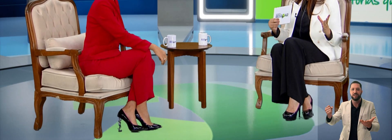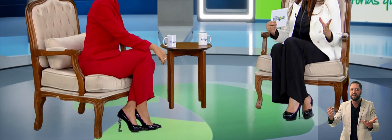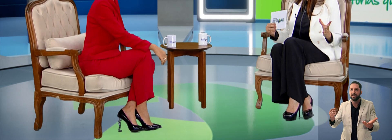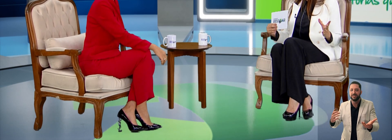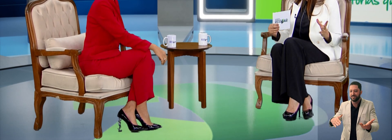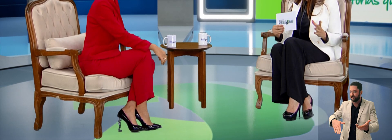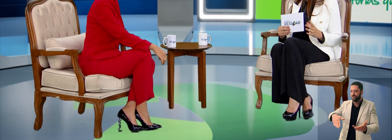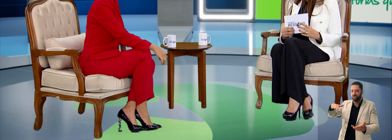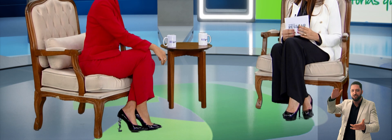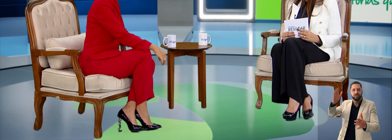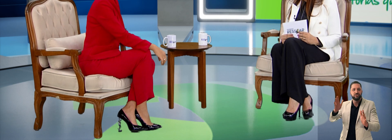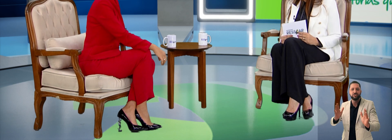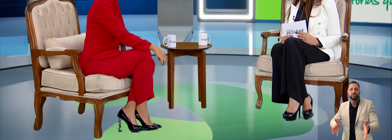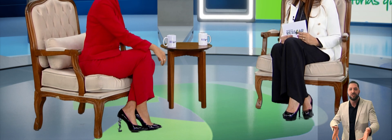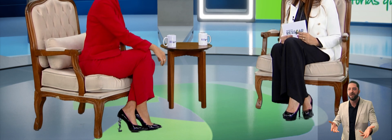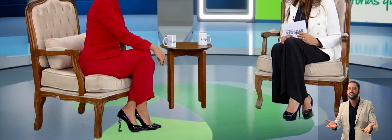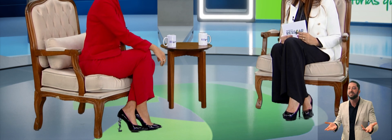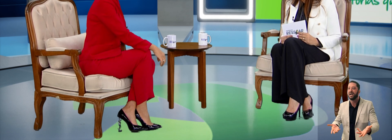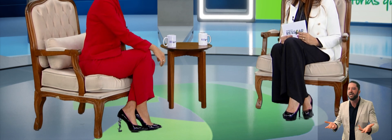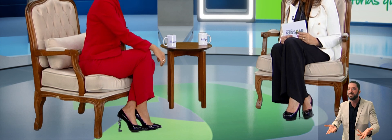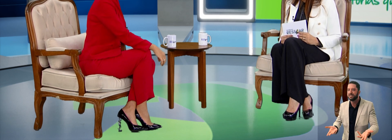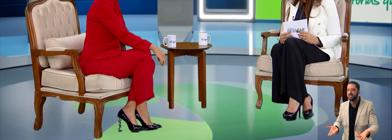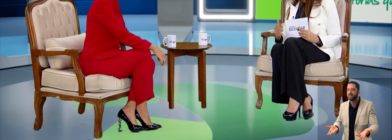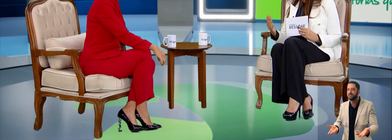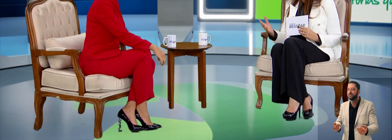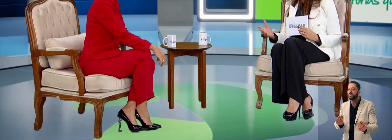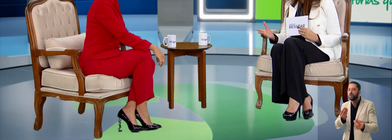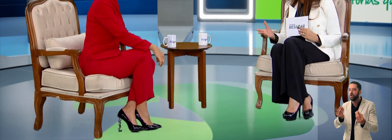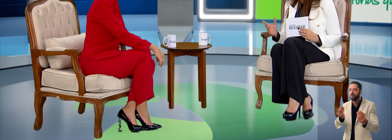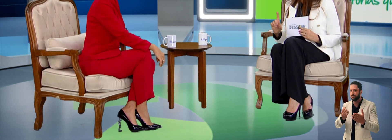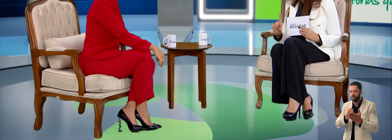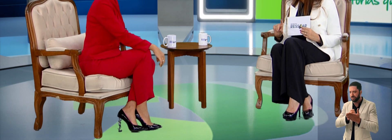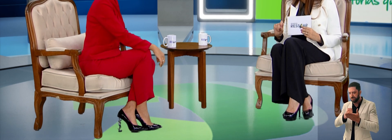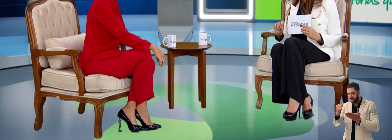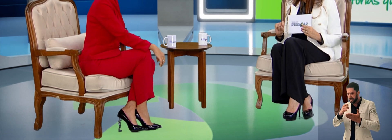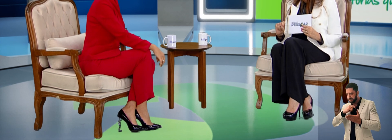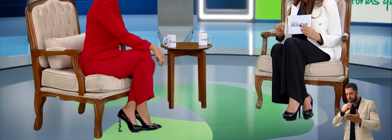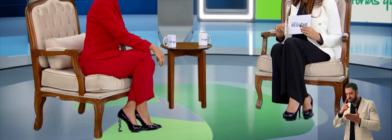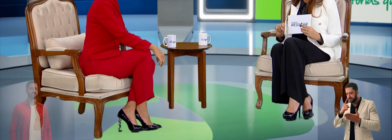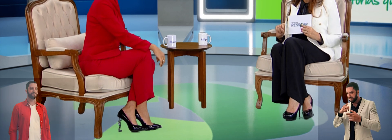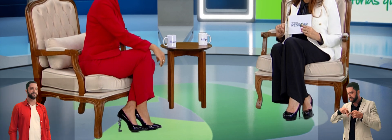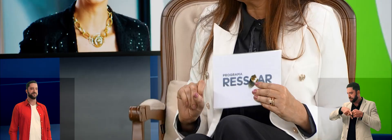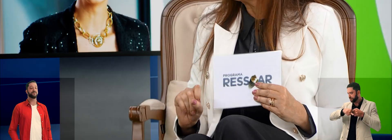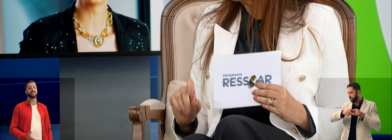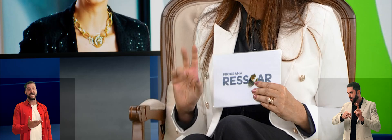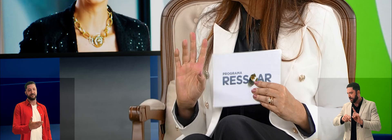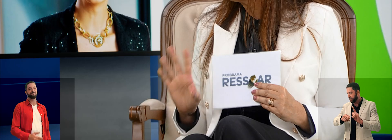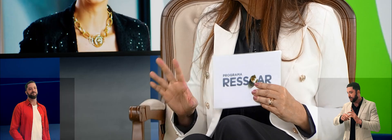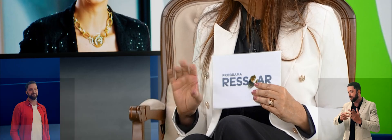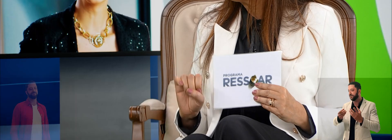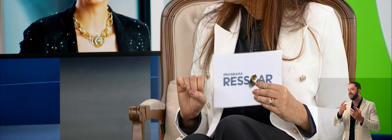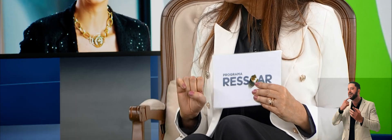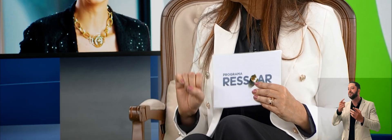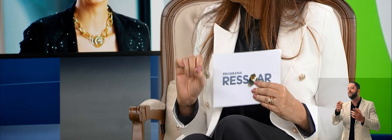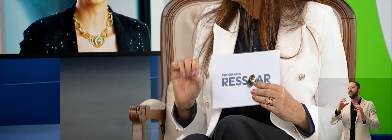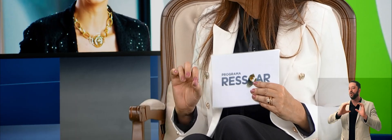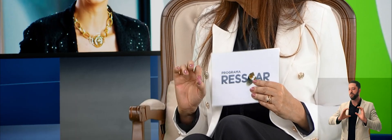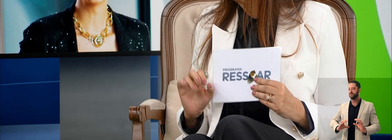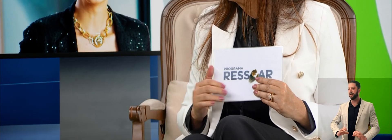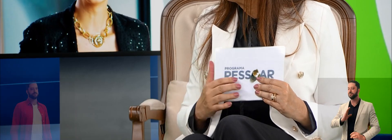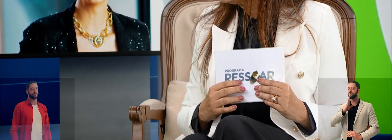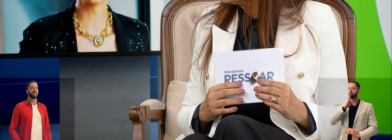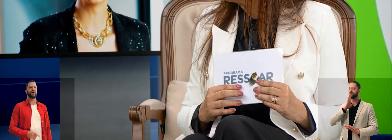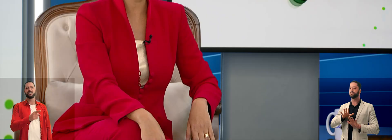já está formado ali, Grace? Fala um pouco mais de outros comportamentos. Eu sei que você gosta de falar aquele